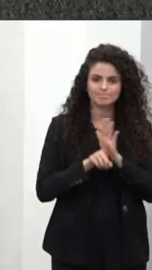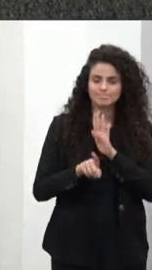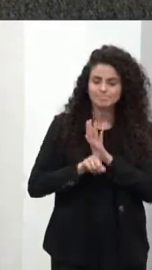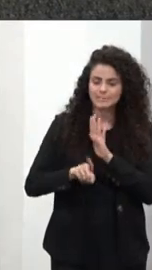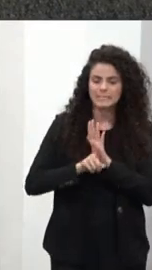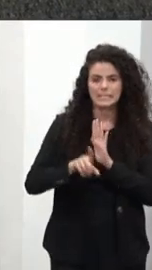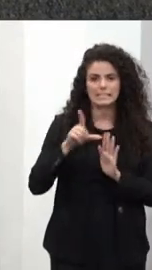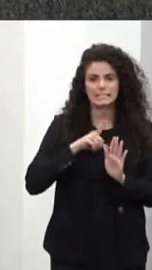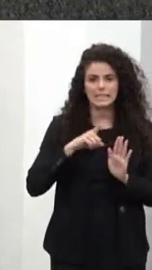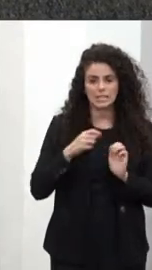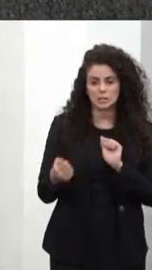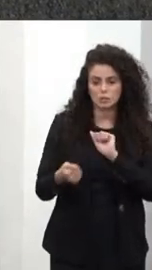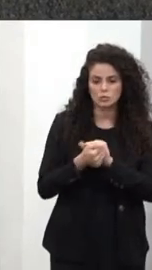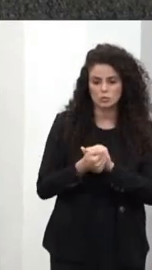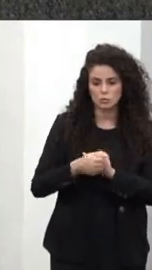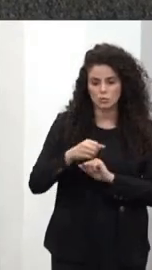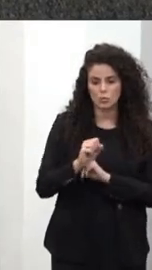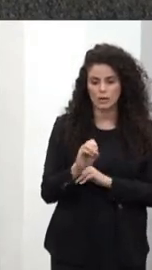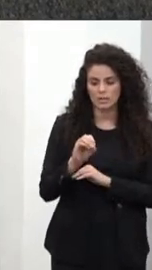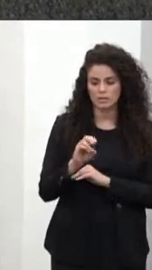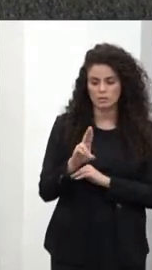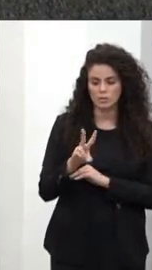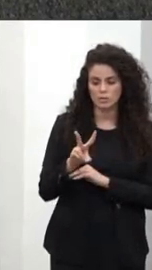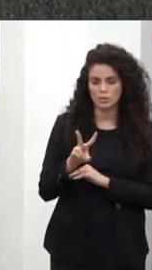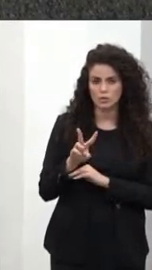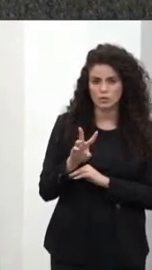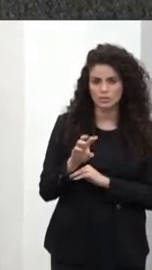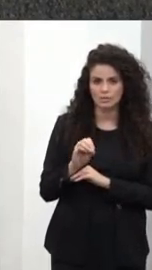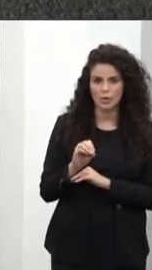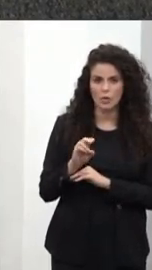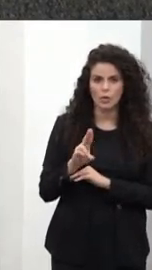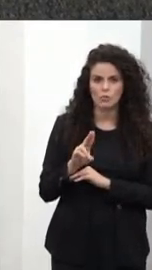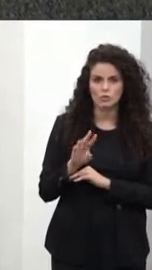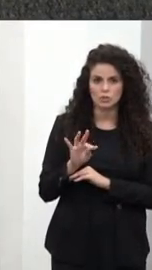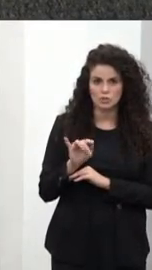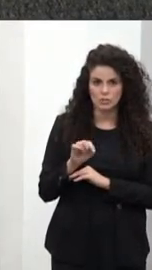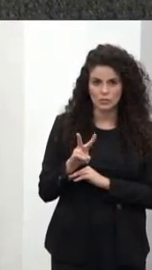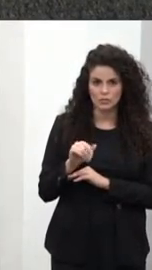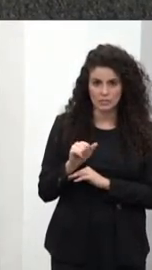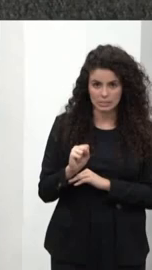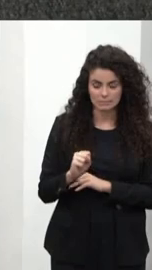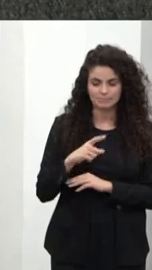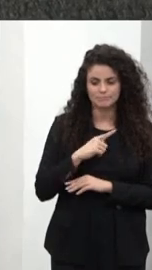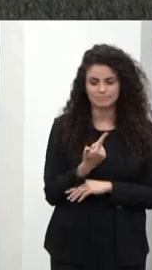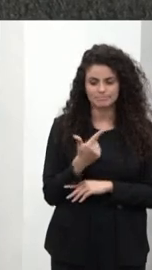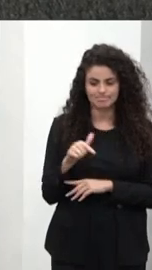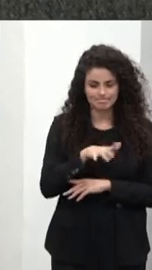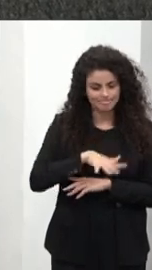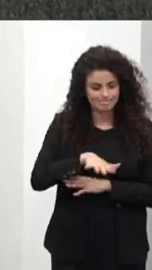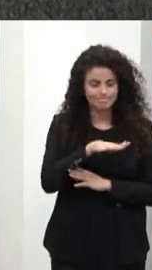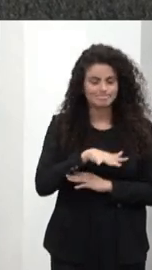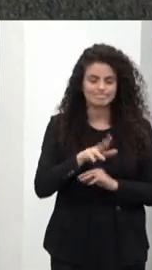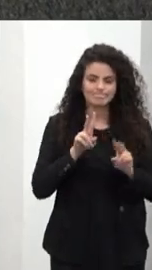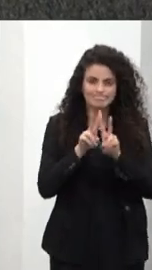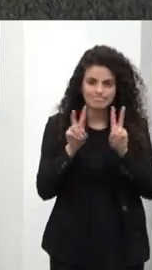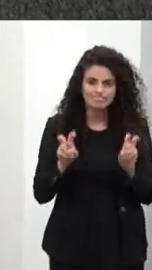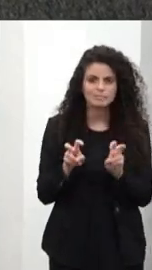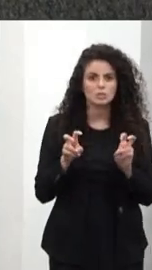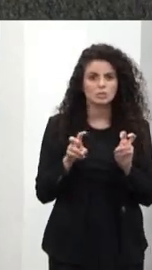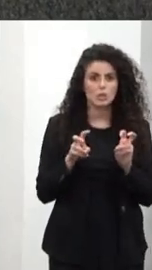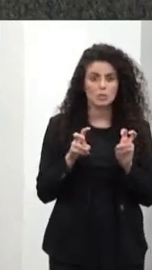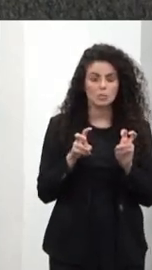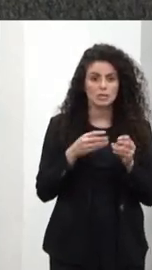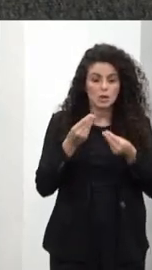azul essa questão das mesorregiões a questão deixa eu ver tinha uma outra aqui relativa a reversão dos recursos